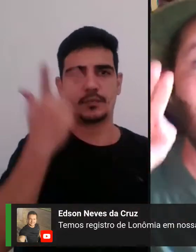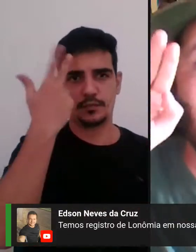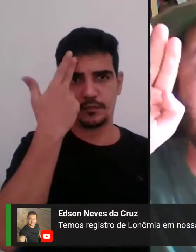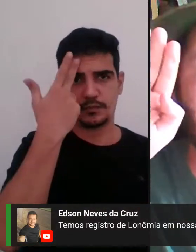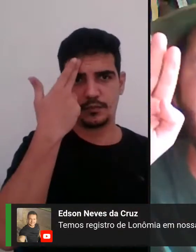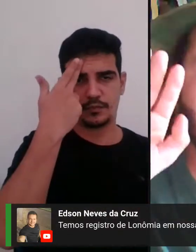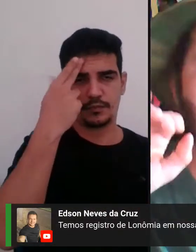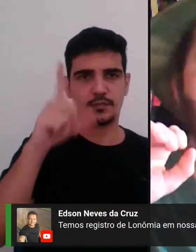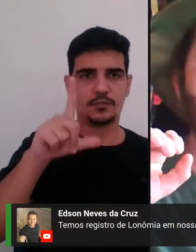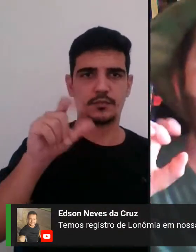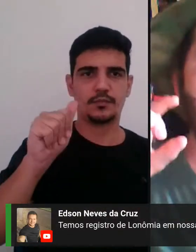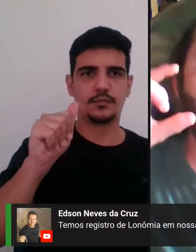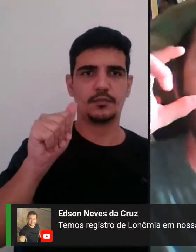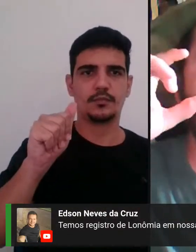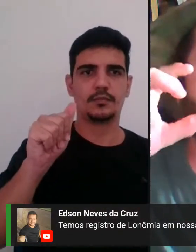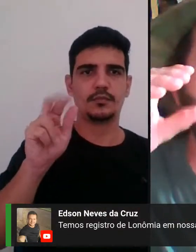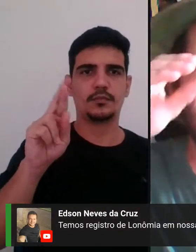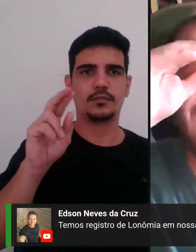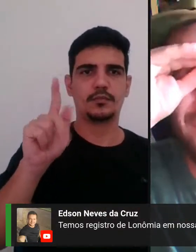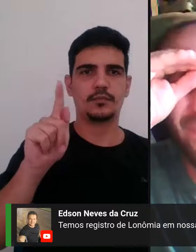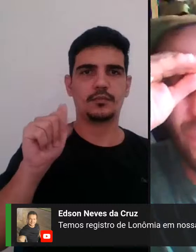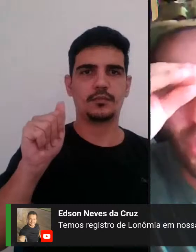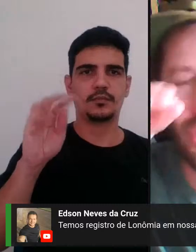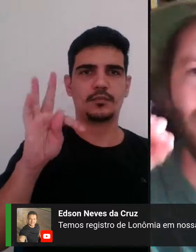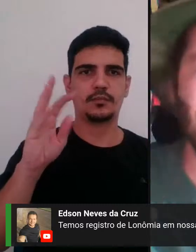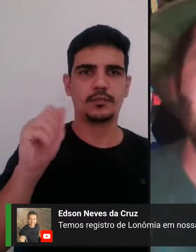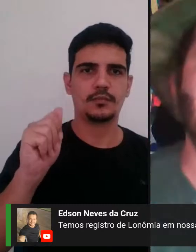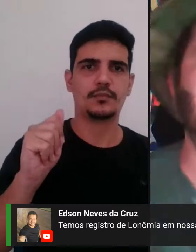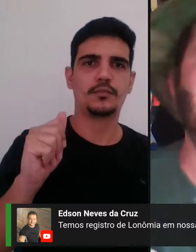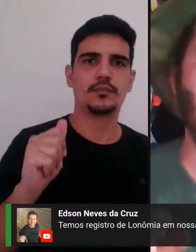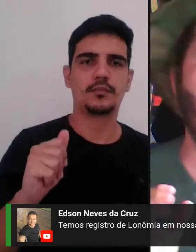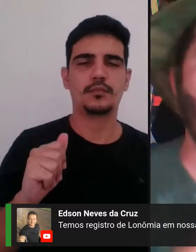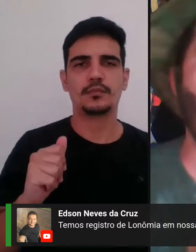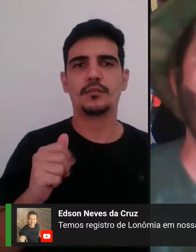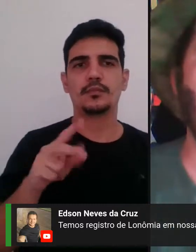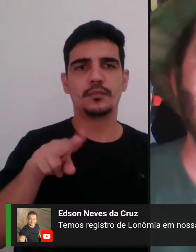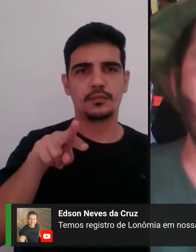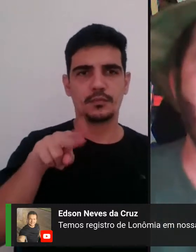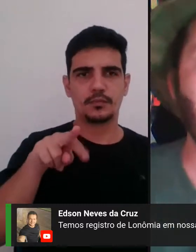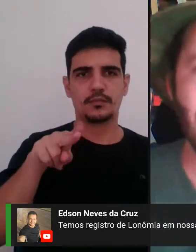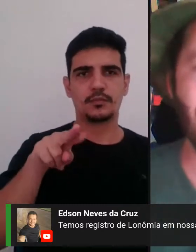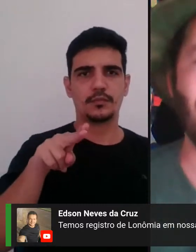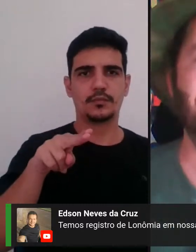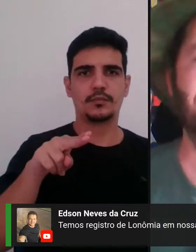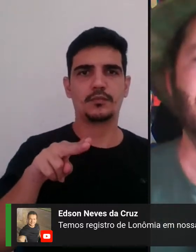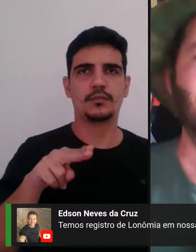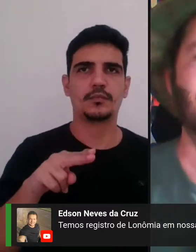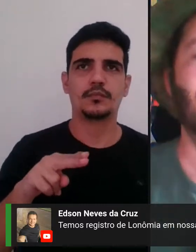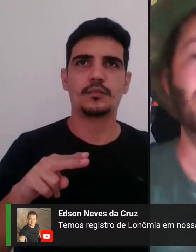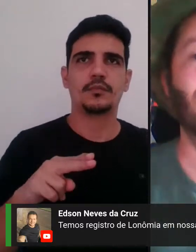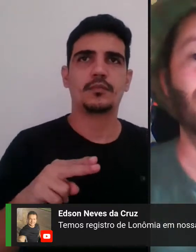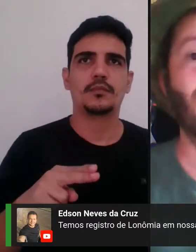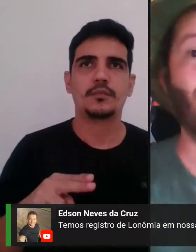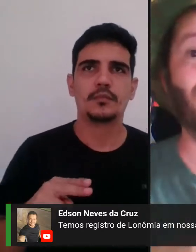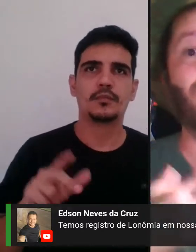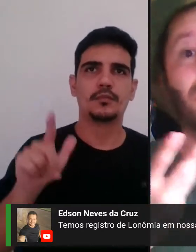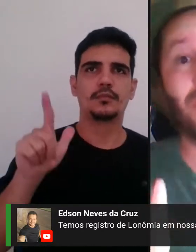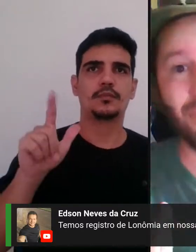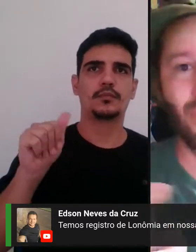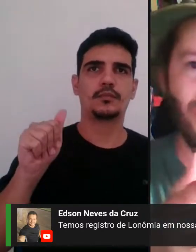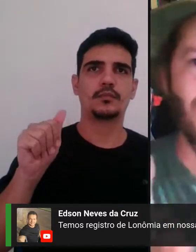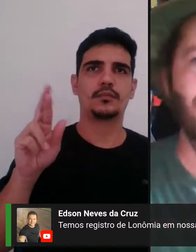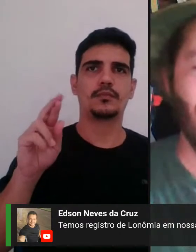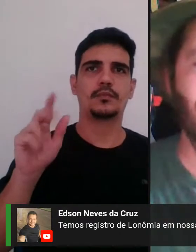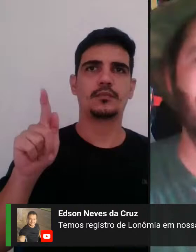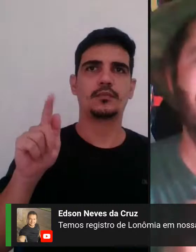lagartas, em Guajará-Mirim, lagartas muito parecidas com a lonômia oblíqua. Então, assim, eu não tenho como